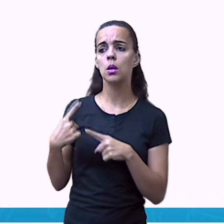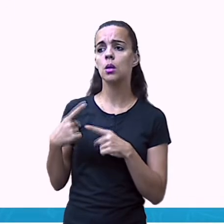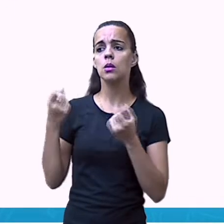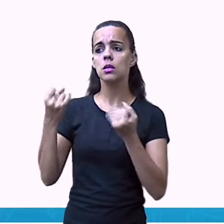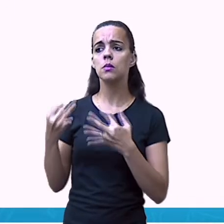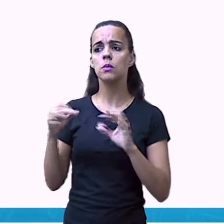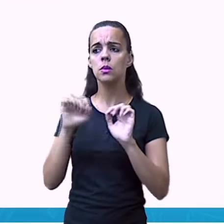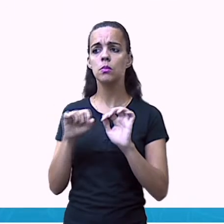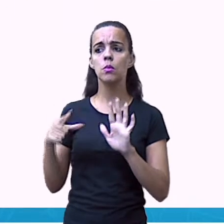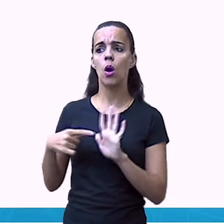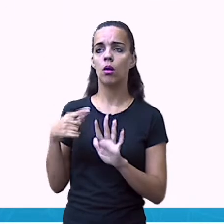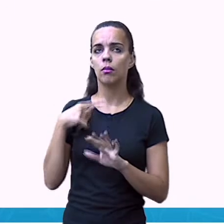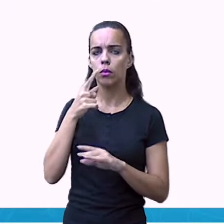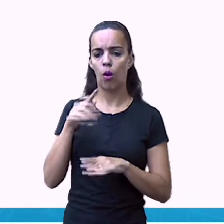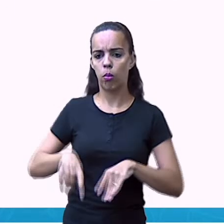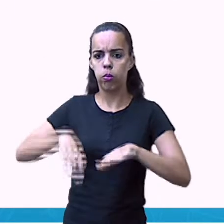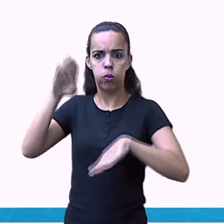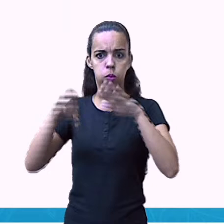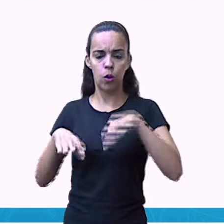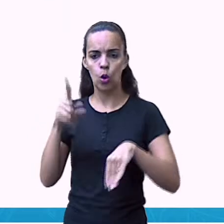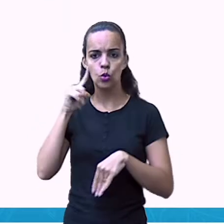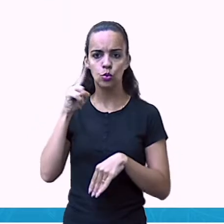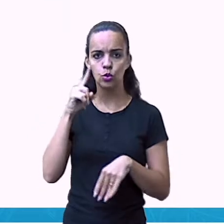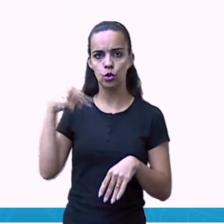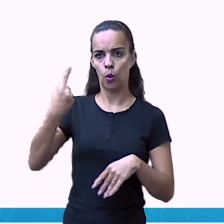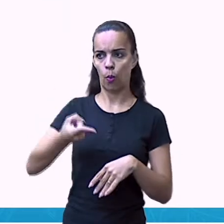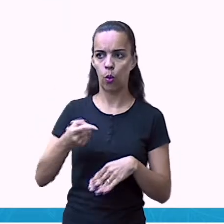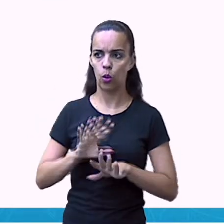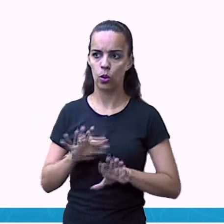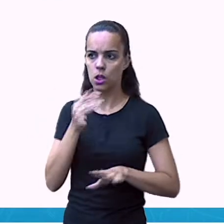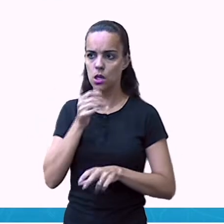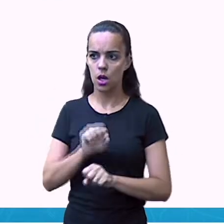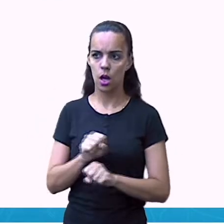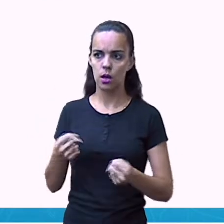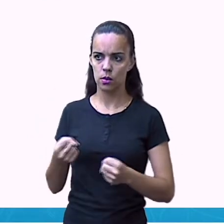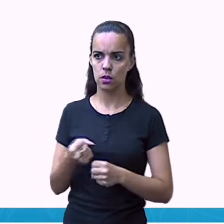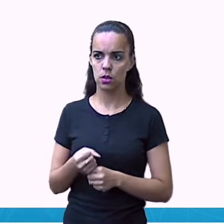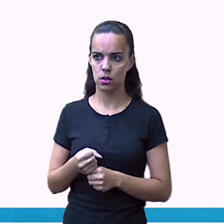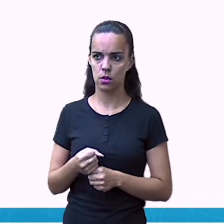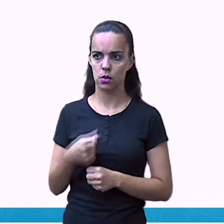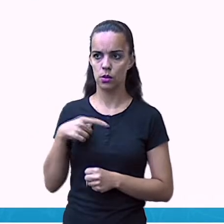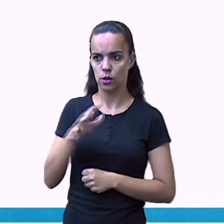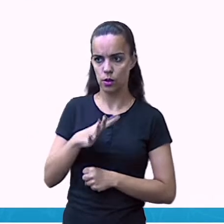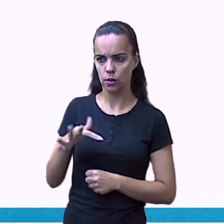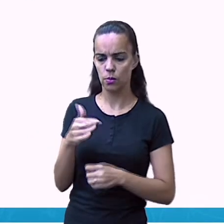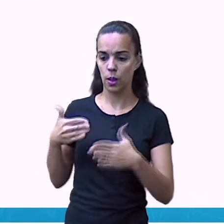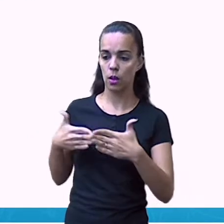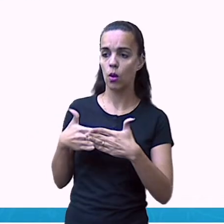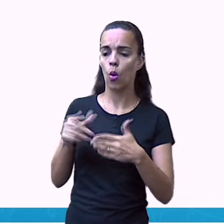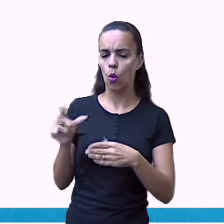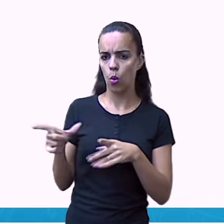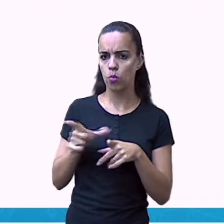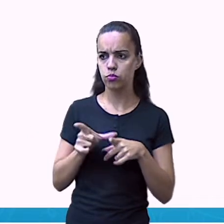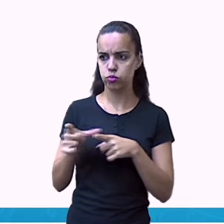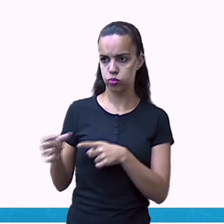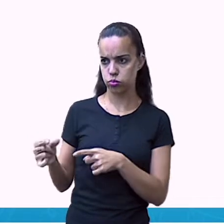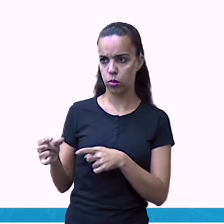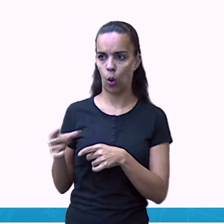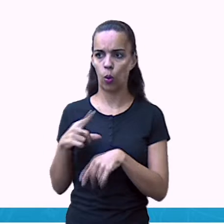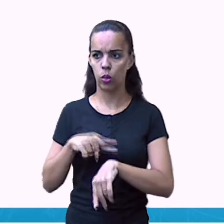antes. Os preços não sofrem tanta variação assim em tão pouco curto espaço de tempo. E por